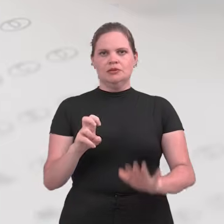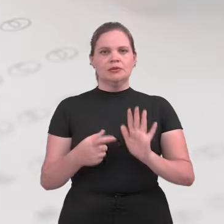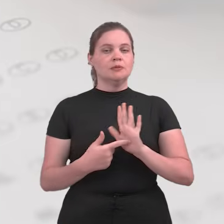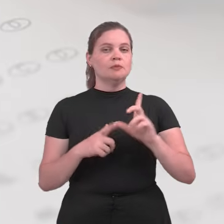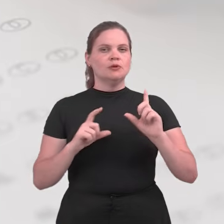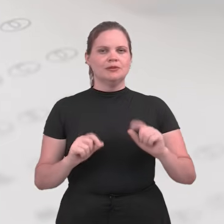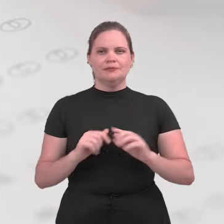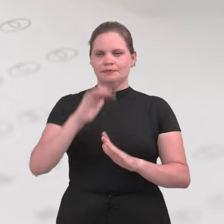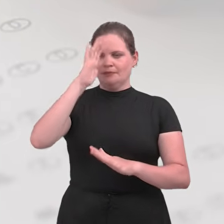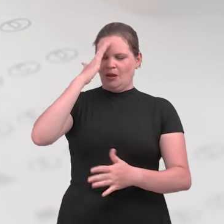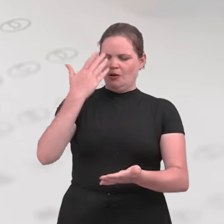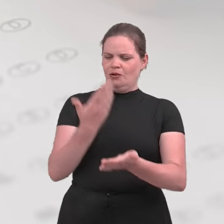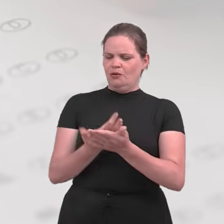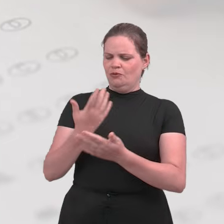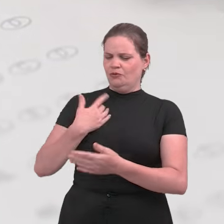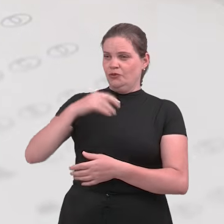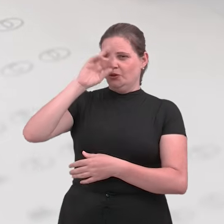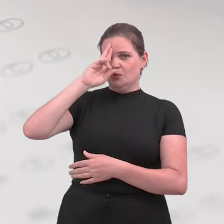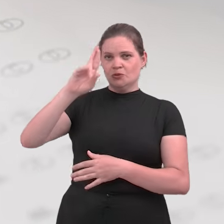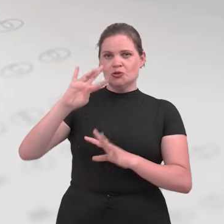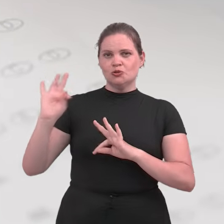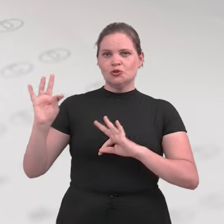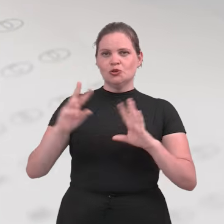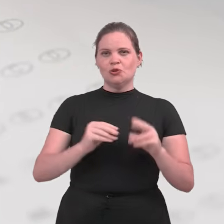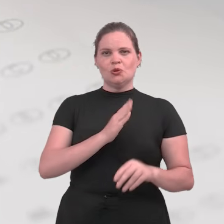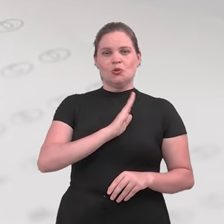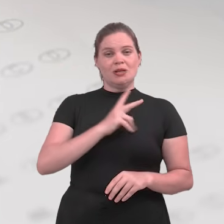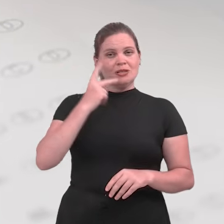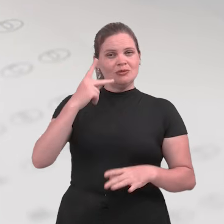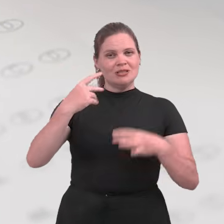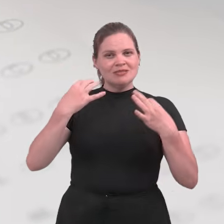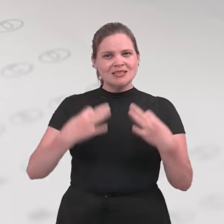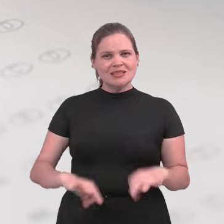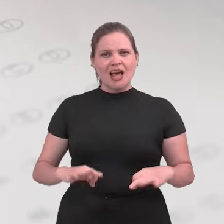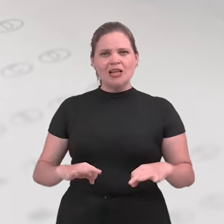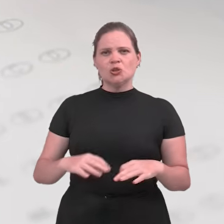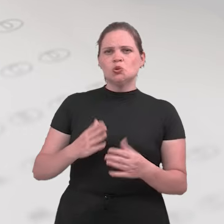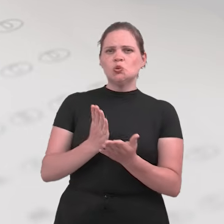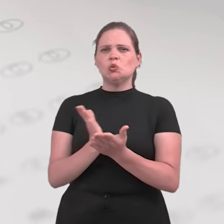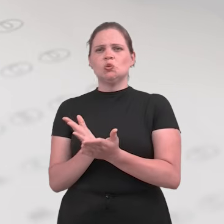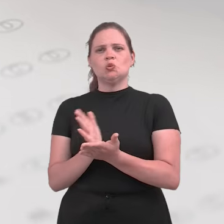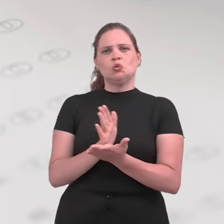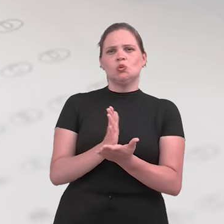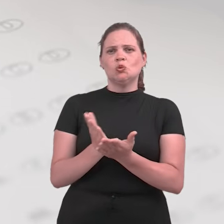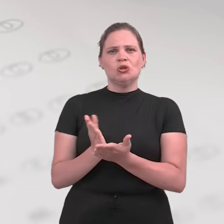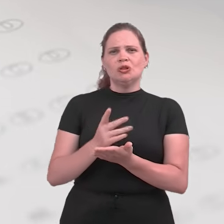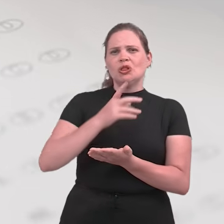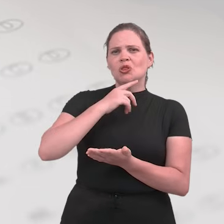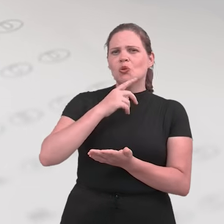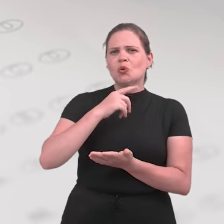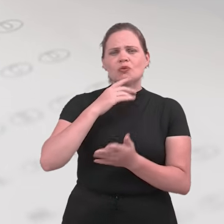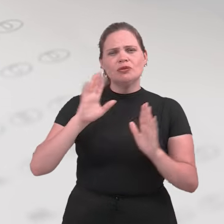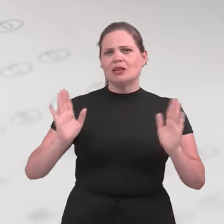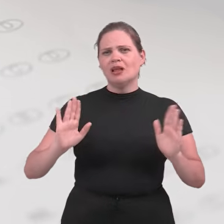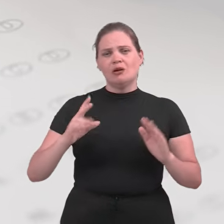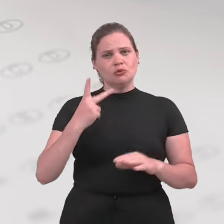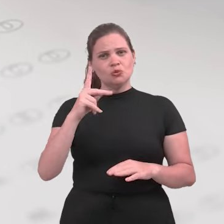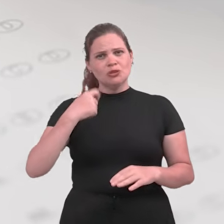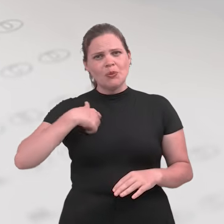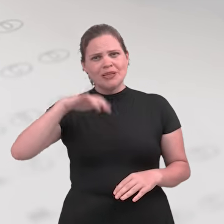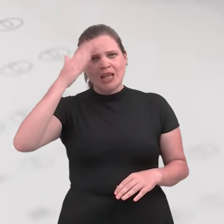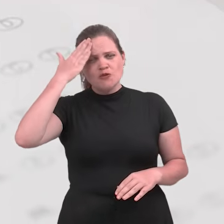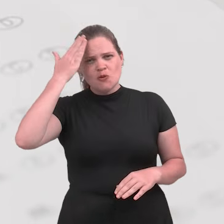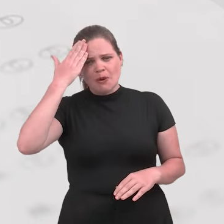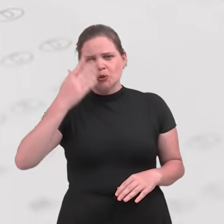assim, confia no Senhor de todo o teu coração. Amém. E não te estribes, olha só, não te estribes no teu próprio entendimento.